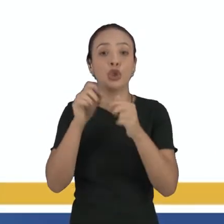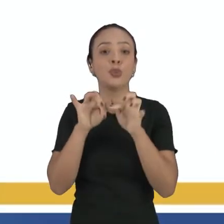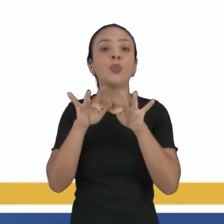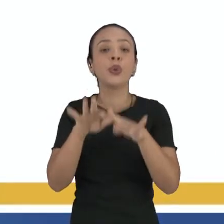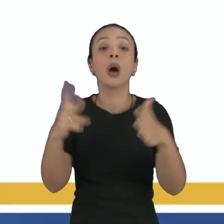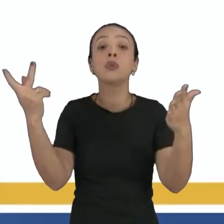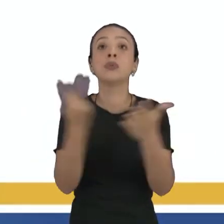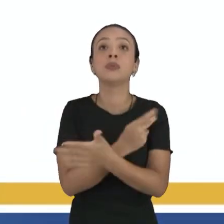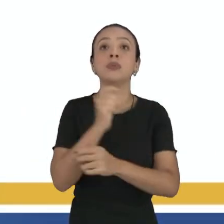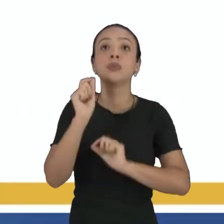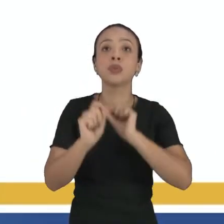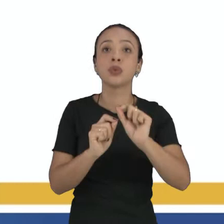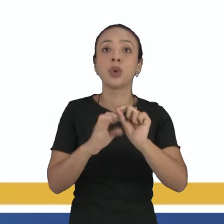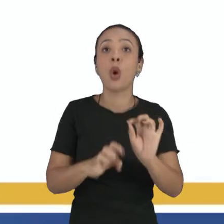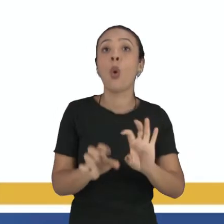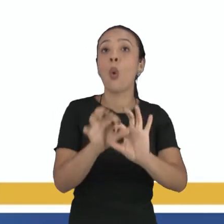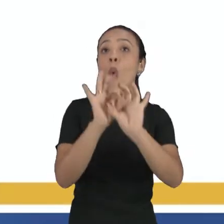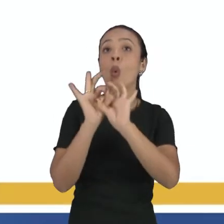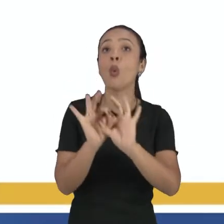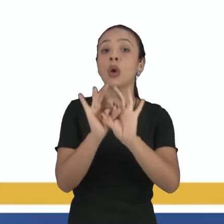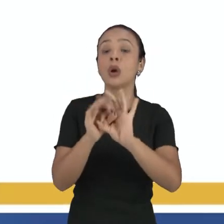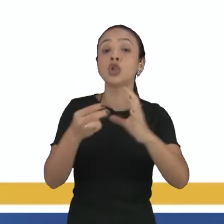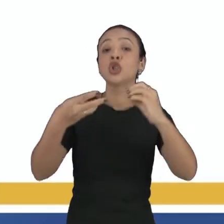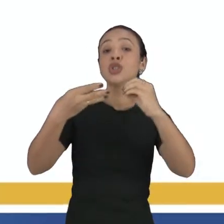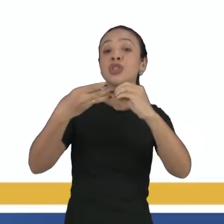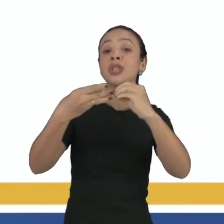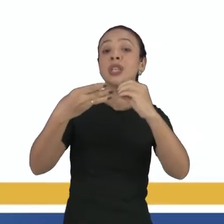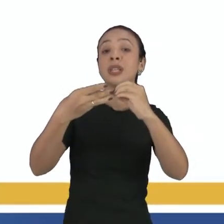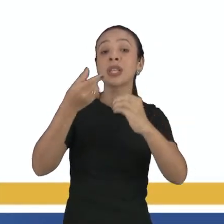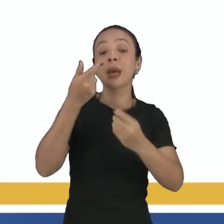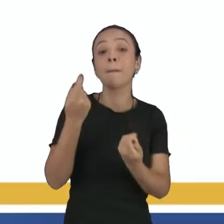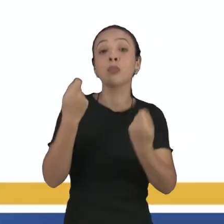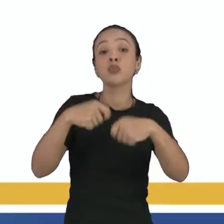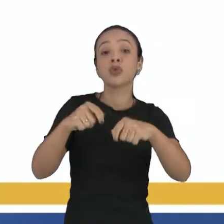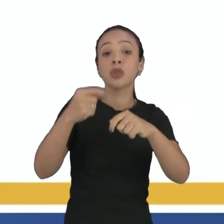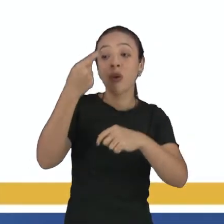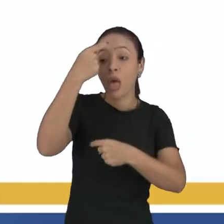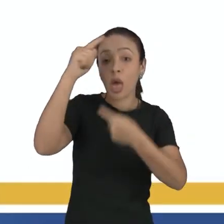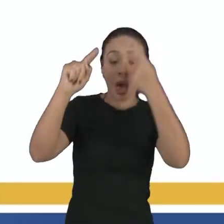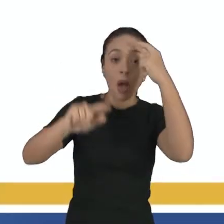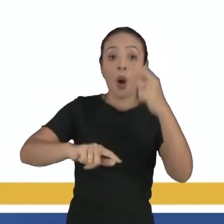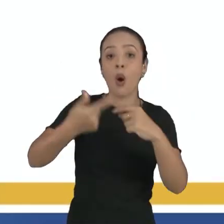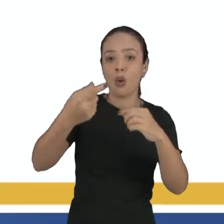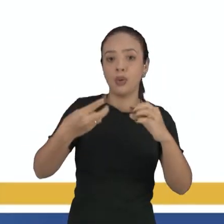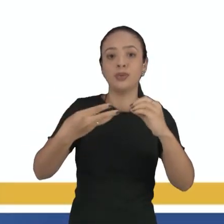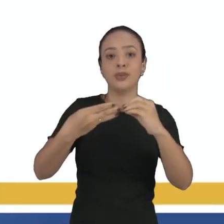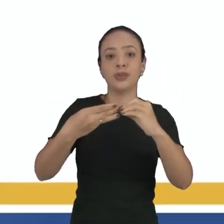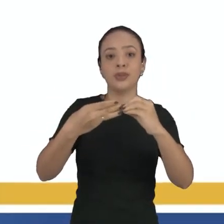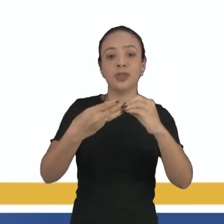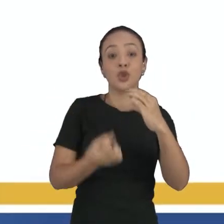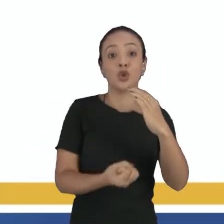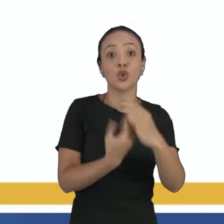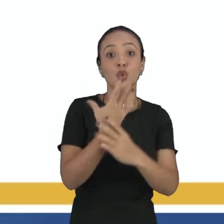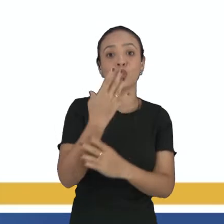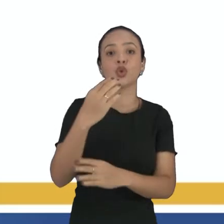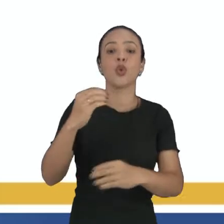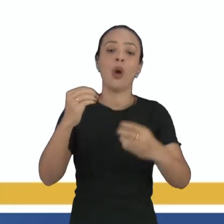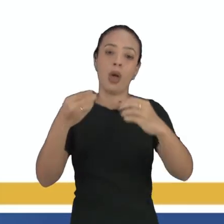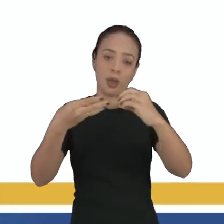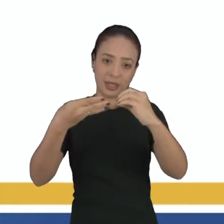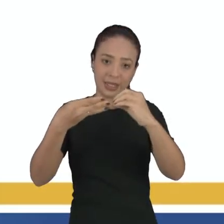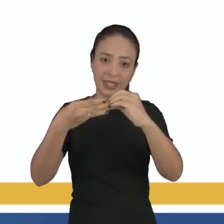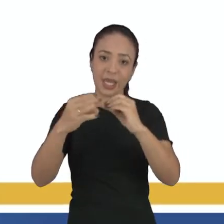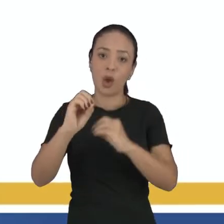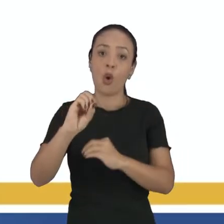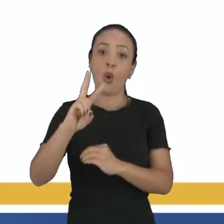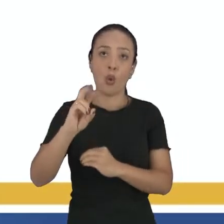sexuada ocorre a união de células reprodutivas, né, gametas, formando uma célula-ovo. Os